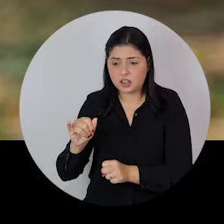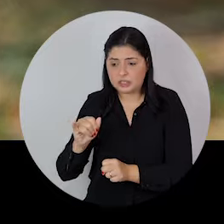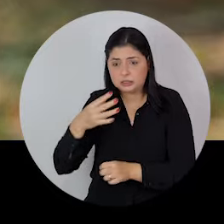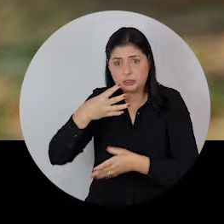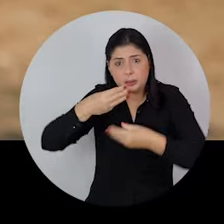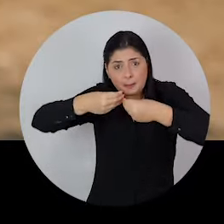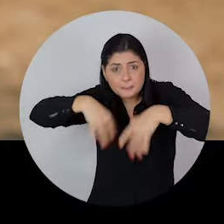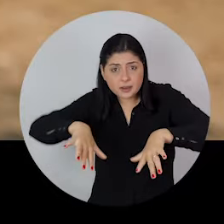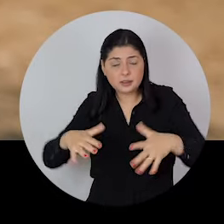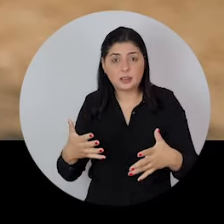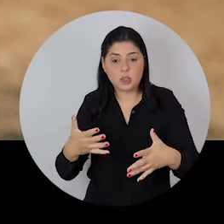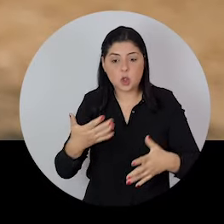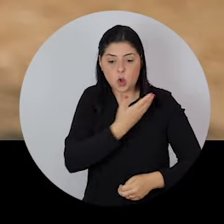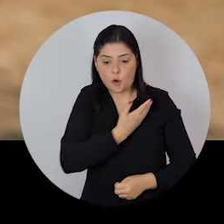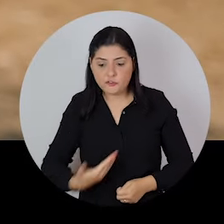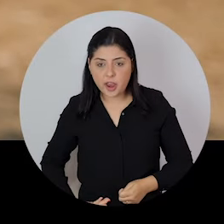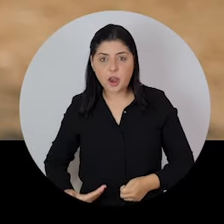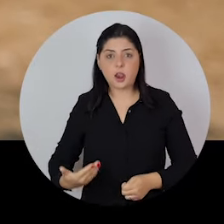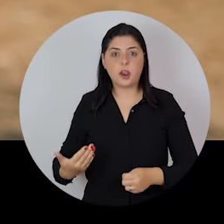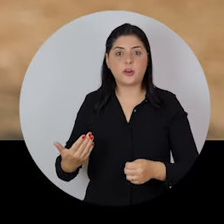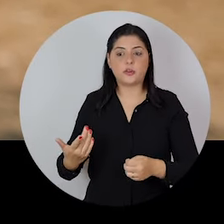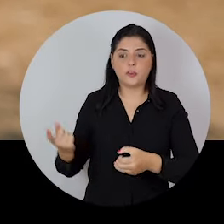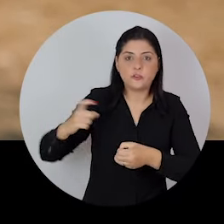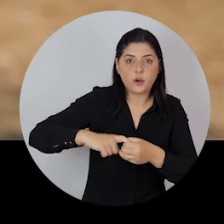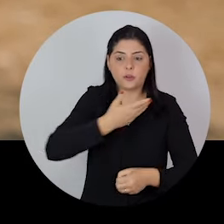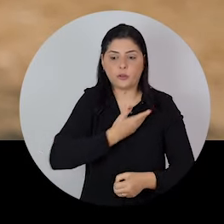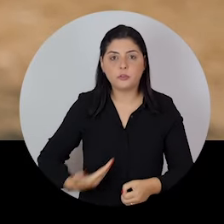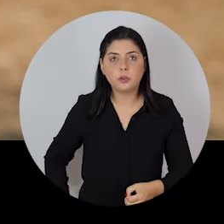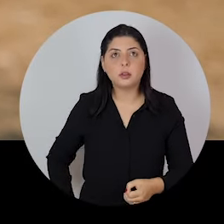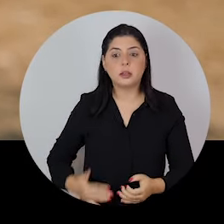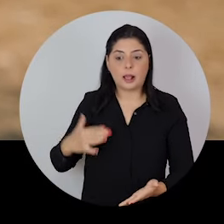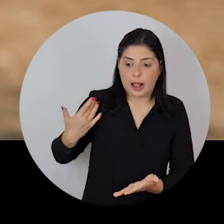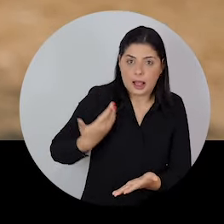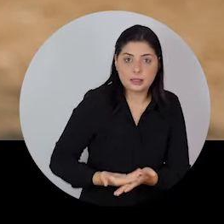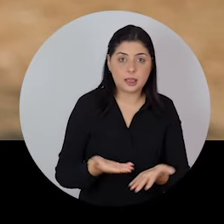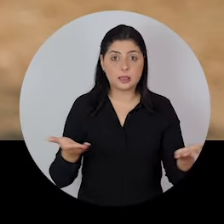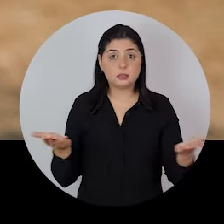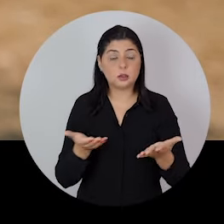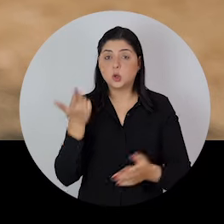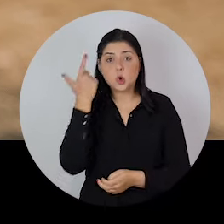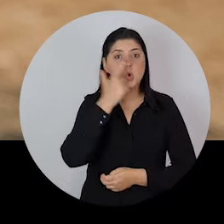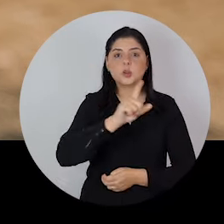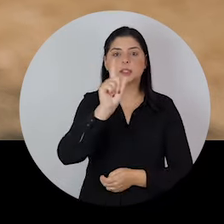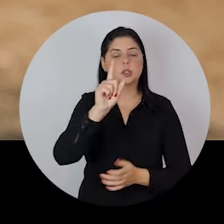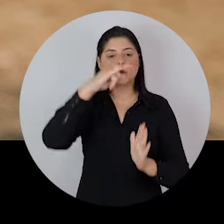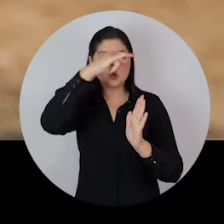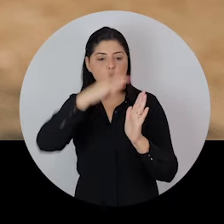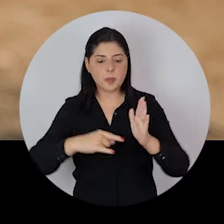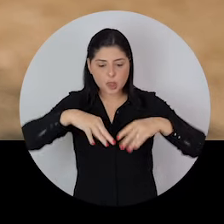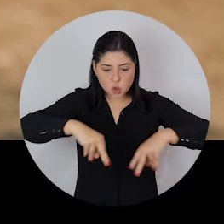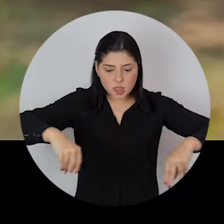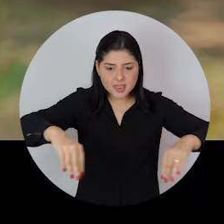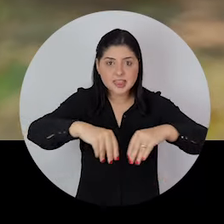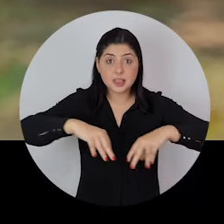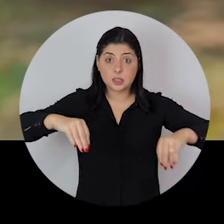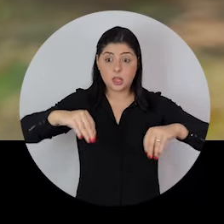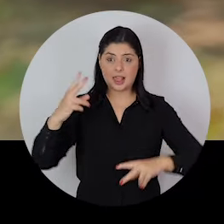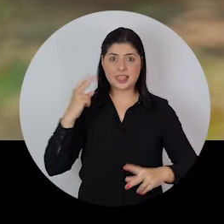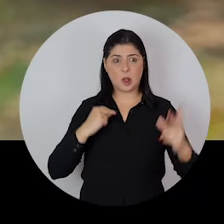ter sido em vão entrou o governo e saiu o governo e até então a gente não tinha conseguido nosso documento da terra